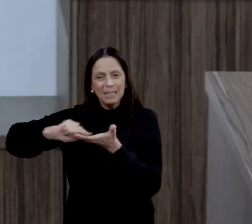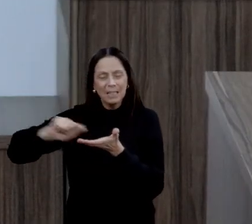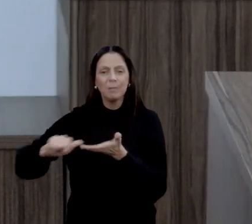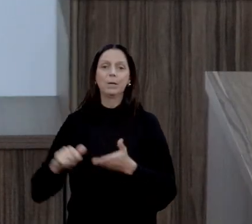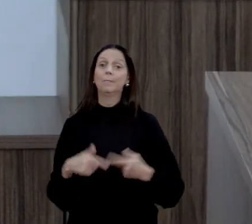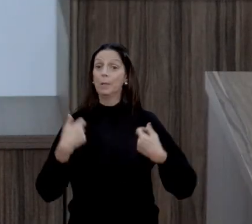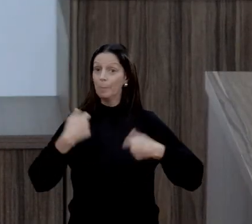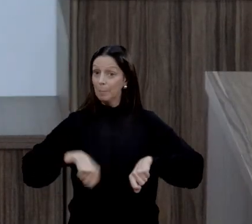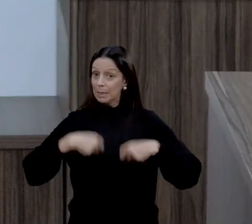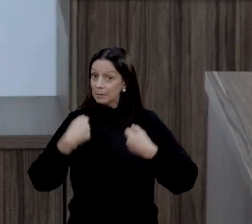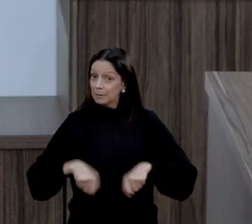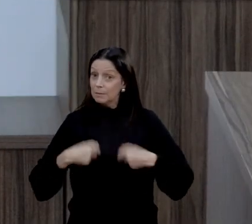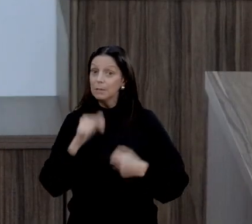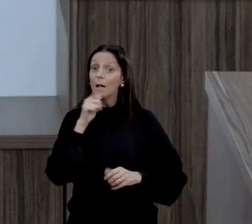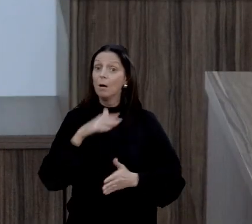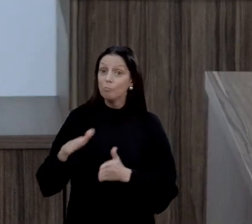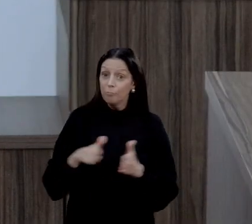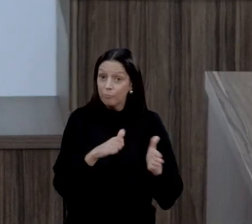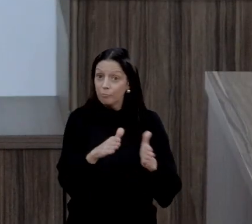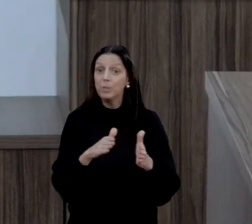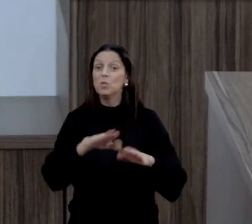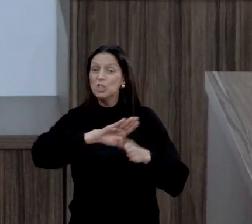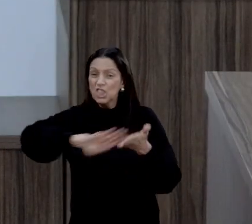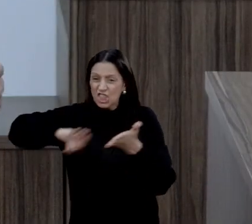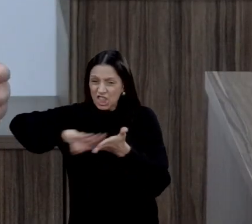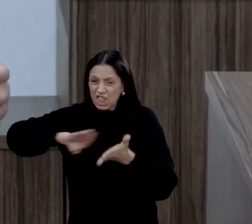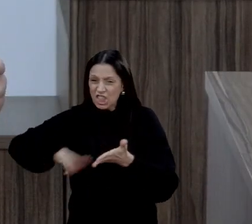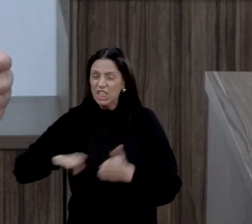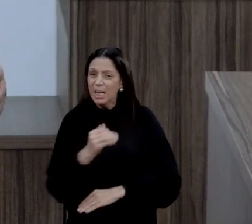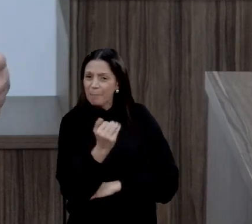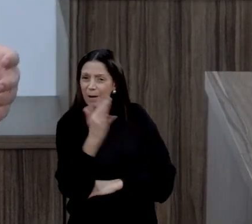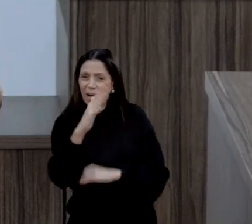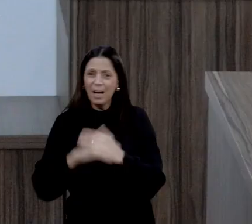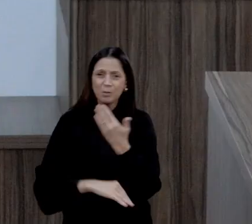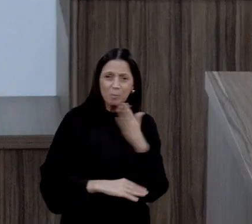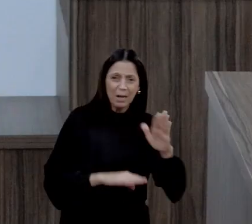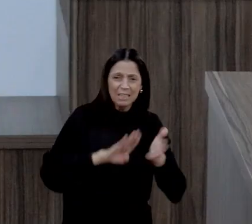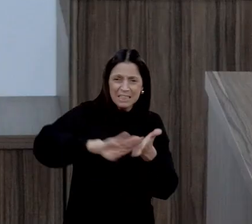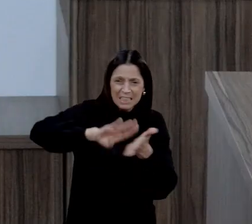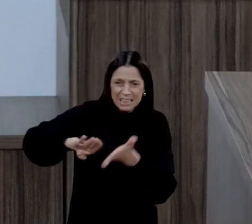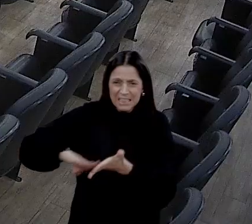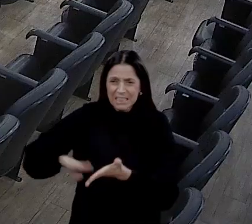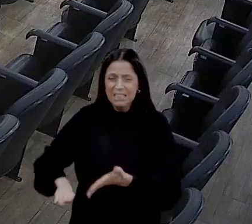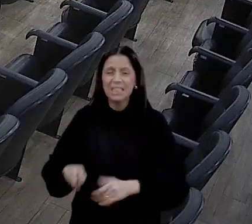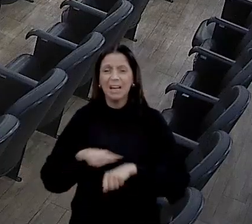gente precisa aí estar juntando forças para que agora, com os ribeirões maiores limpos,